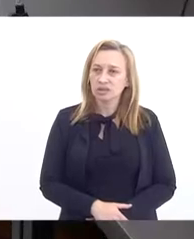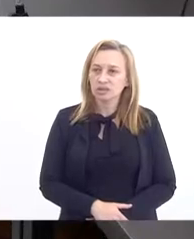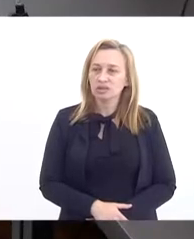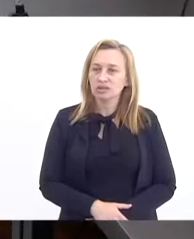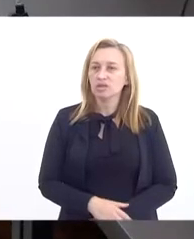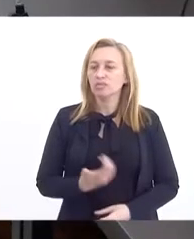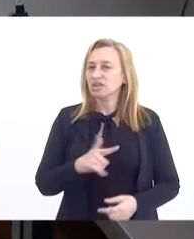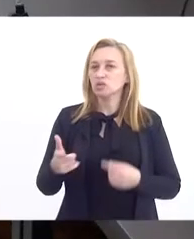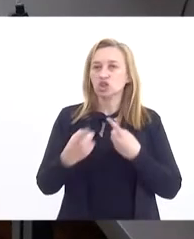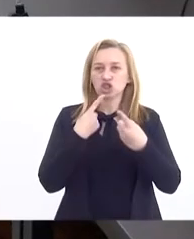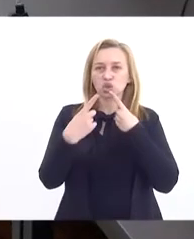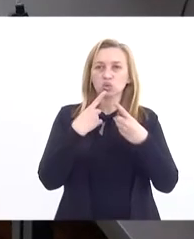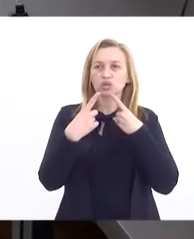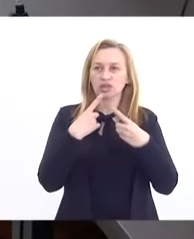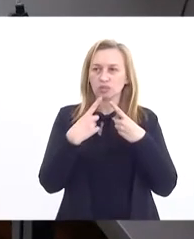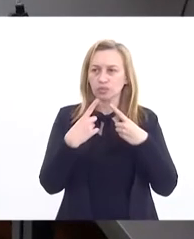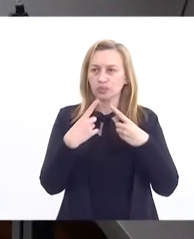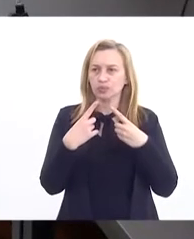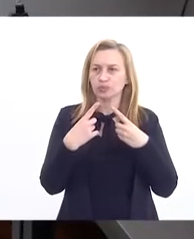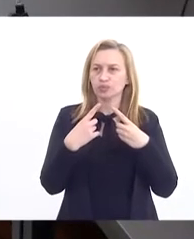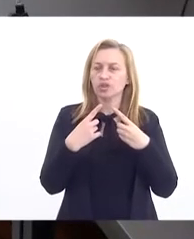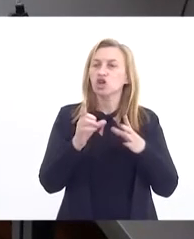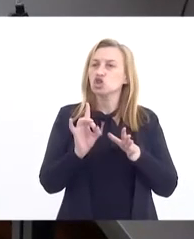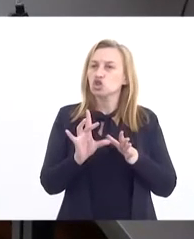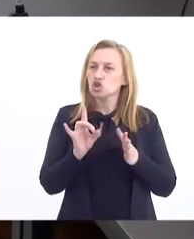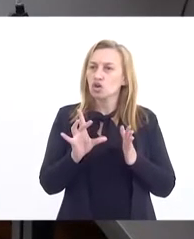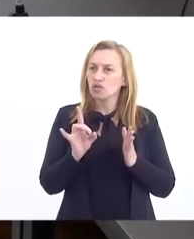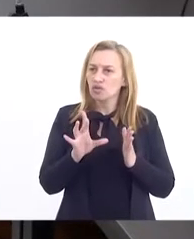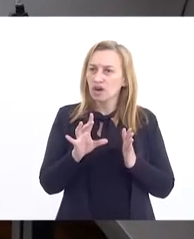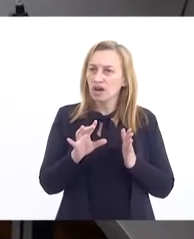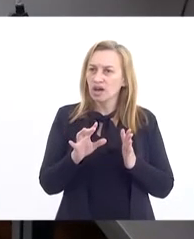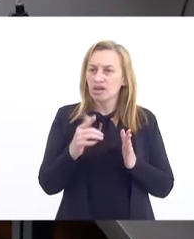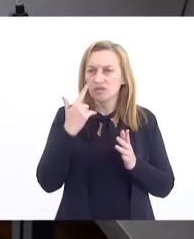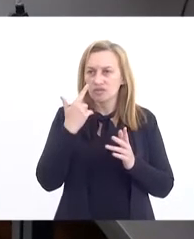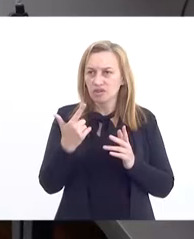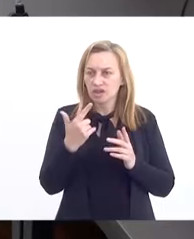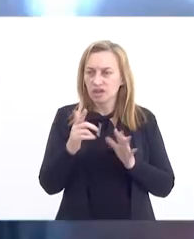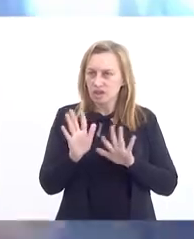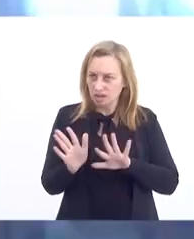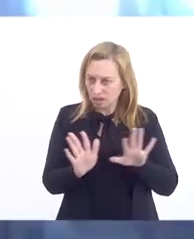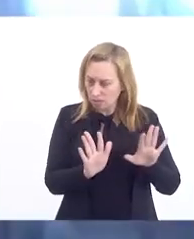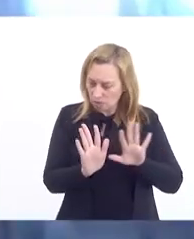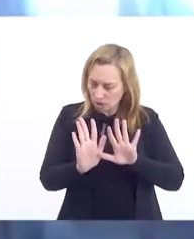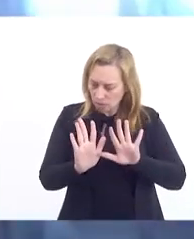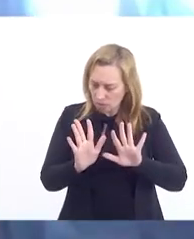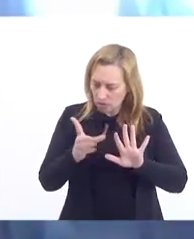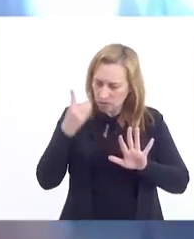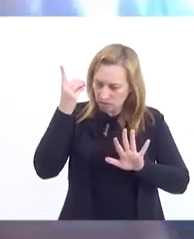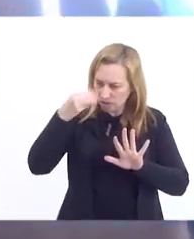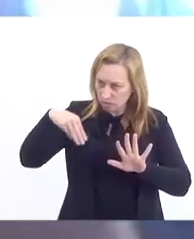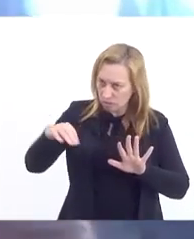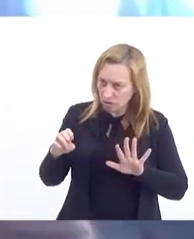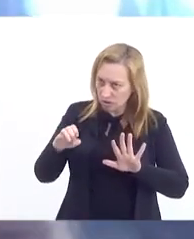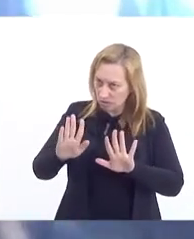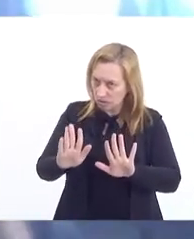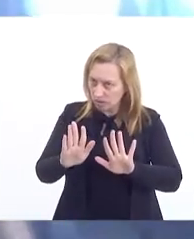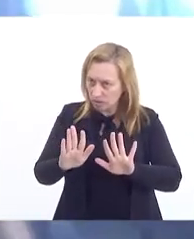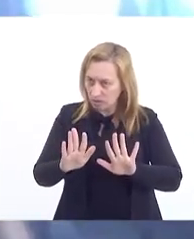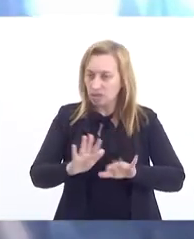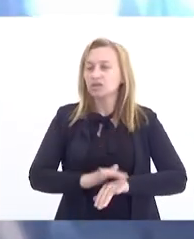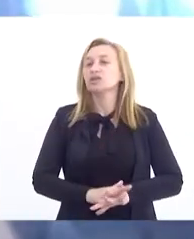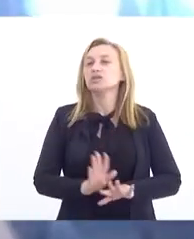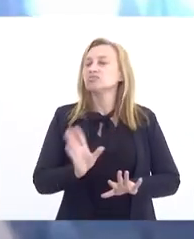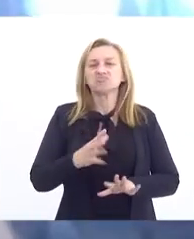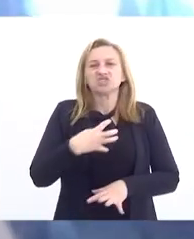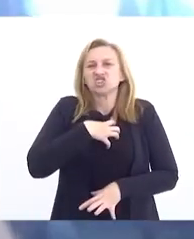discussão. De discussão antecipada. A gente só vai antecipar esse debate. Não tem discussão. Não é isso, Mink. Só um minuto. Ah, então, desculpe. Não